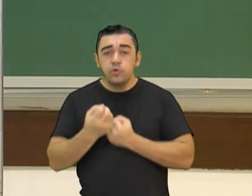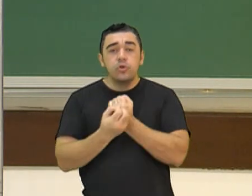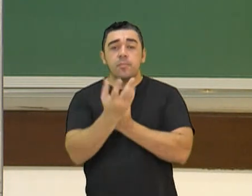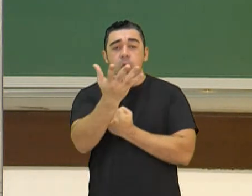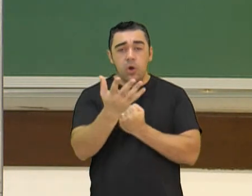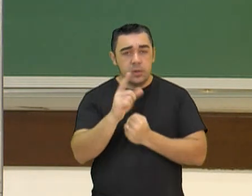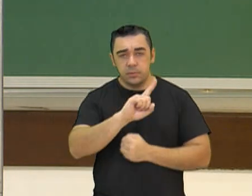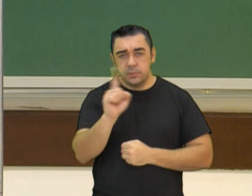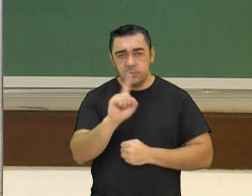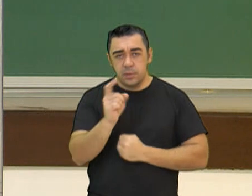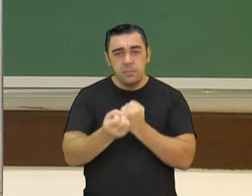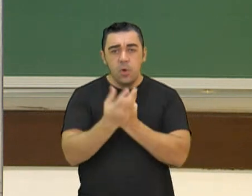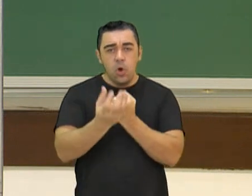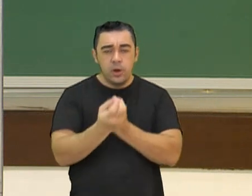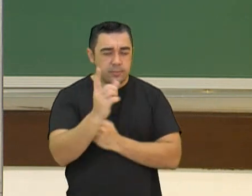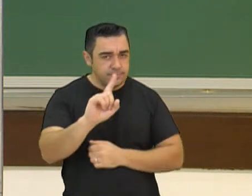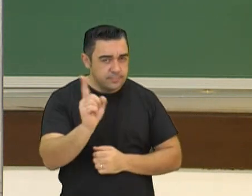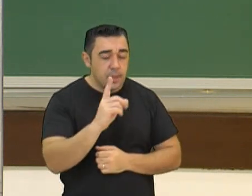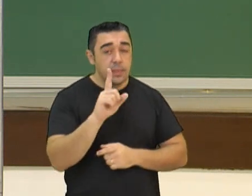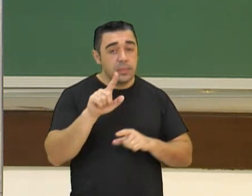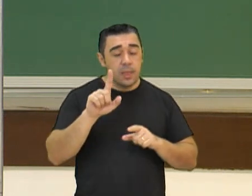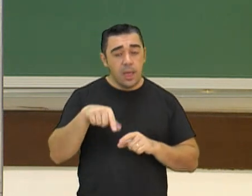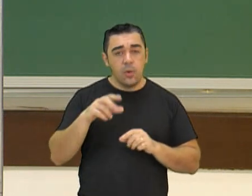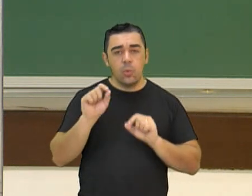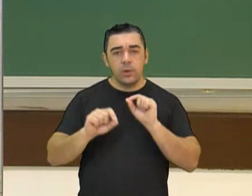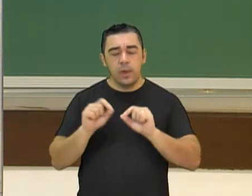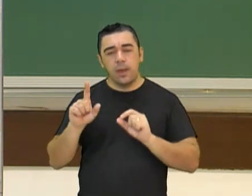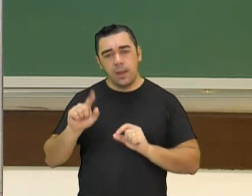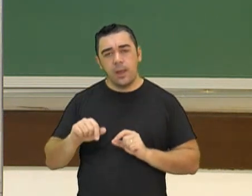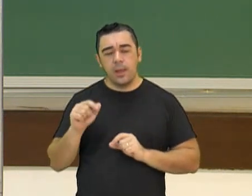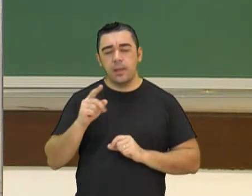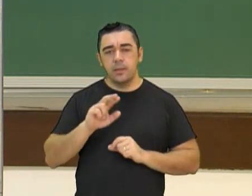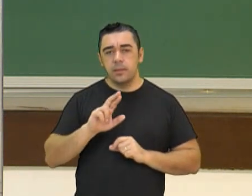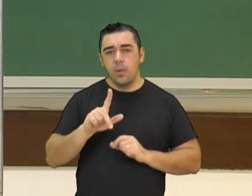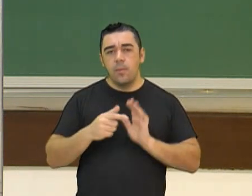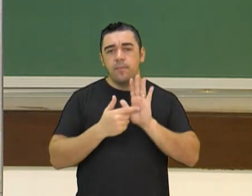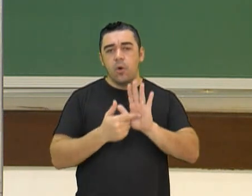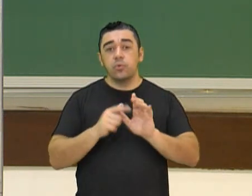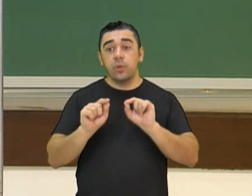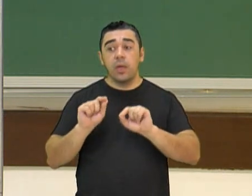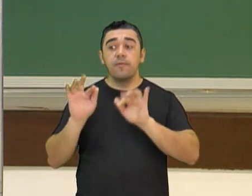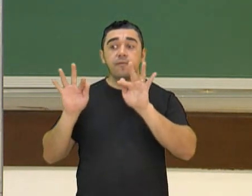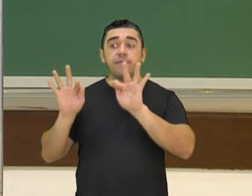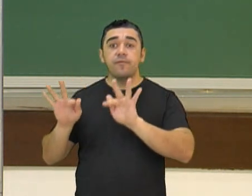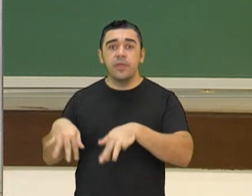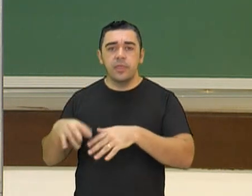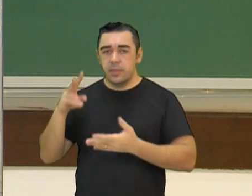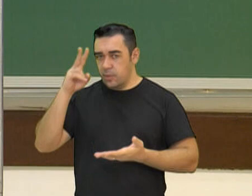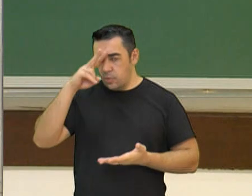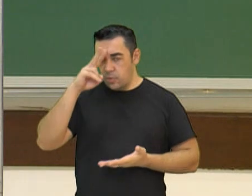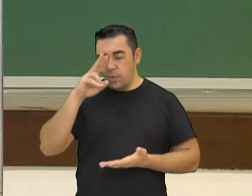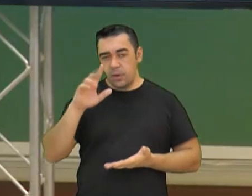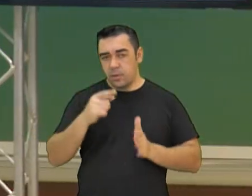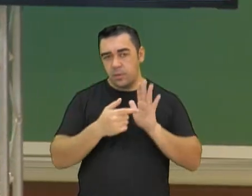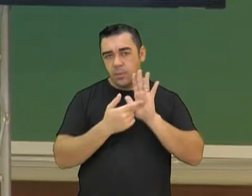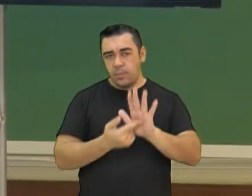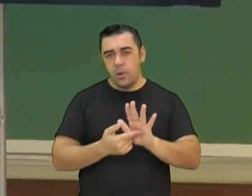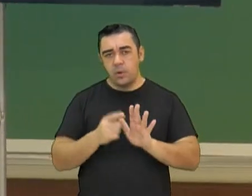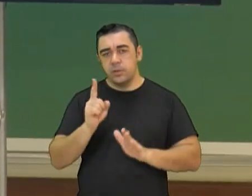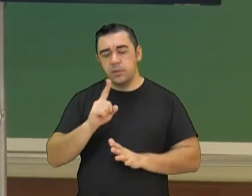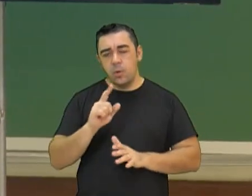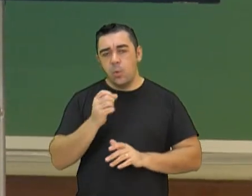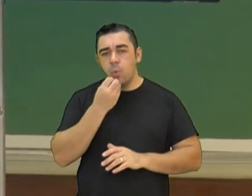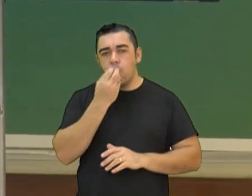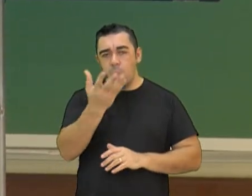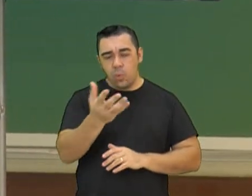desfecho, certo? Então, na sinopse, a orientação é que não seja revelado o final do que vai acontecer, né, na